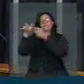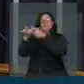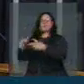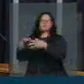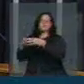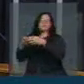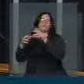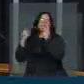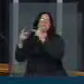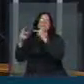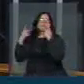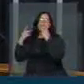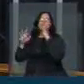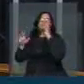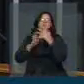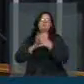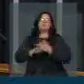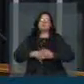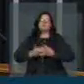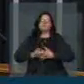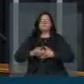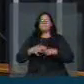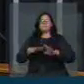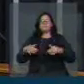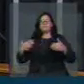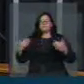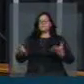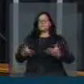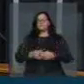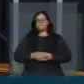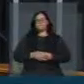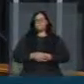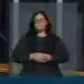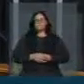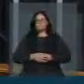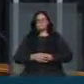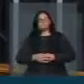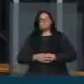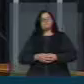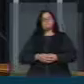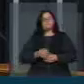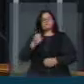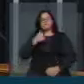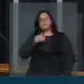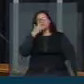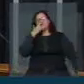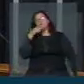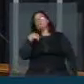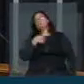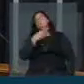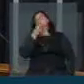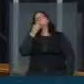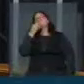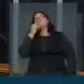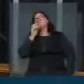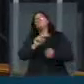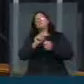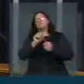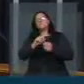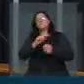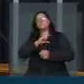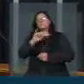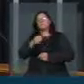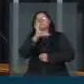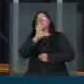política. Então, aqui, senhor presidente, senhores deputados, é a mea culpa que eu acho que nós devemos fazer. Tivemos uma